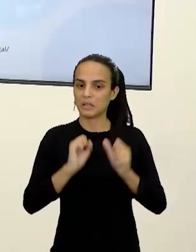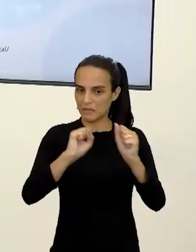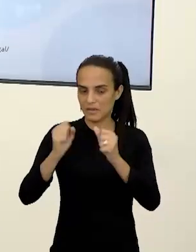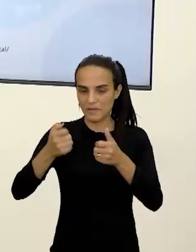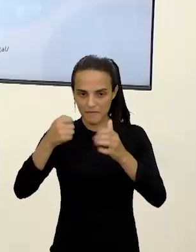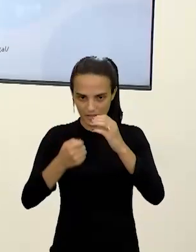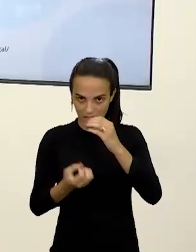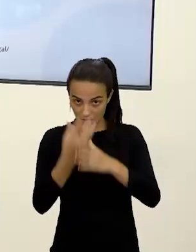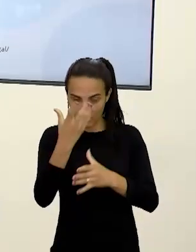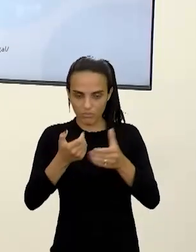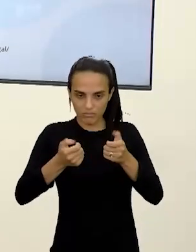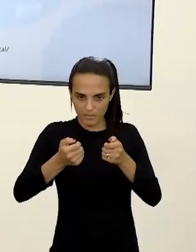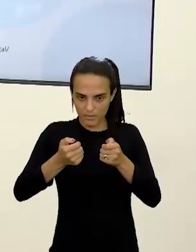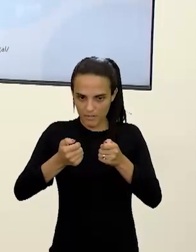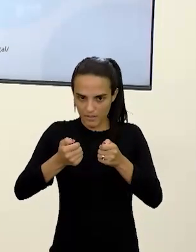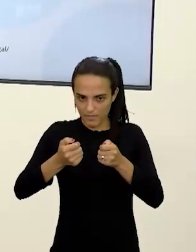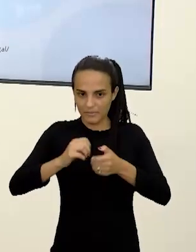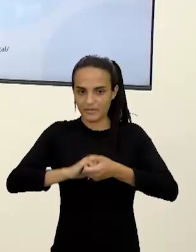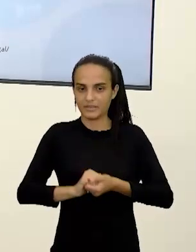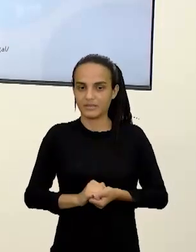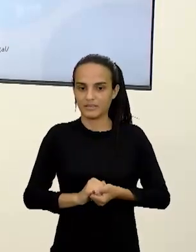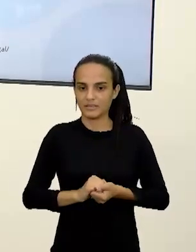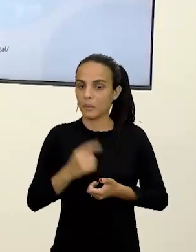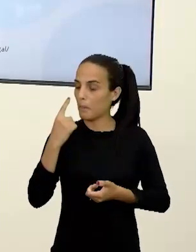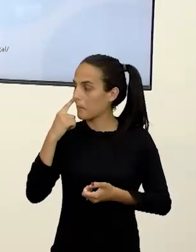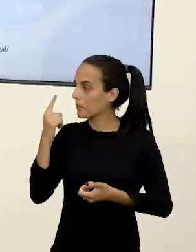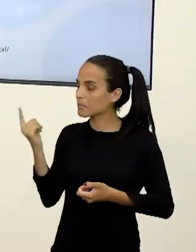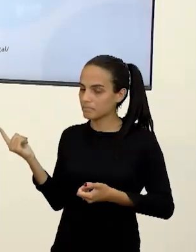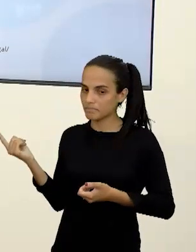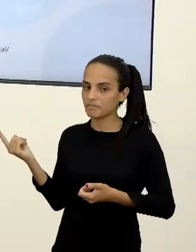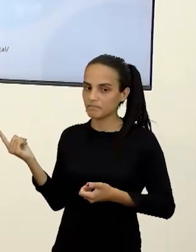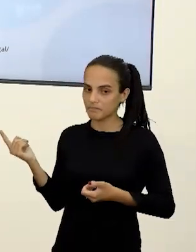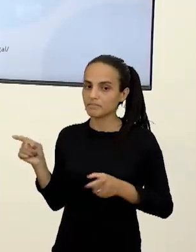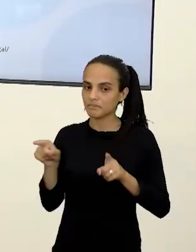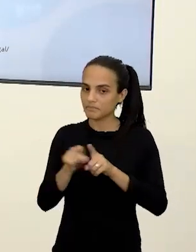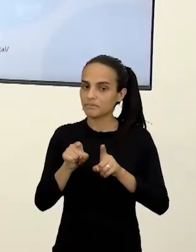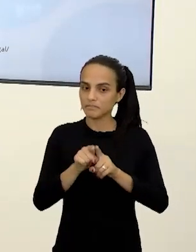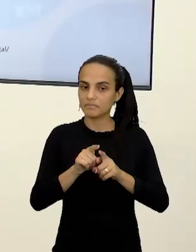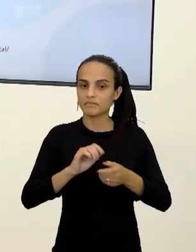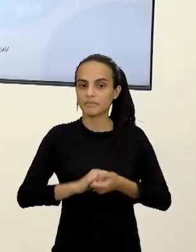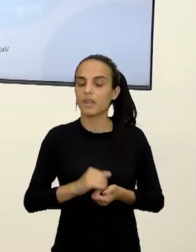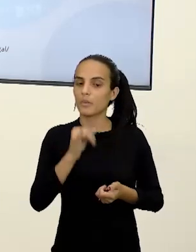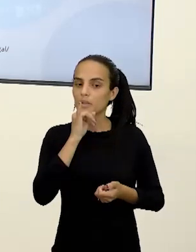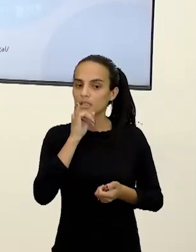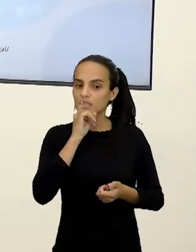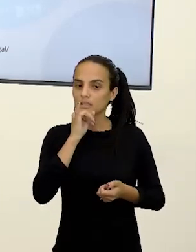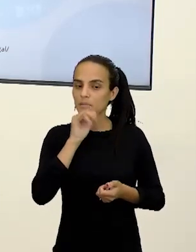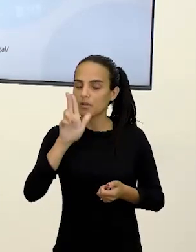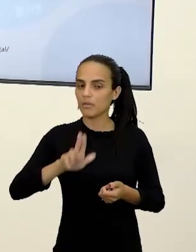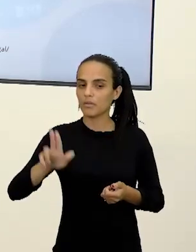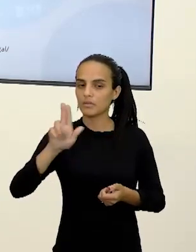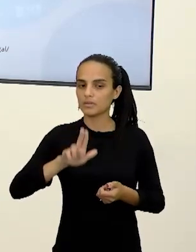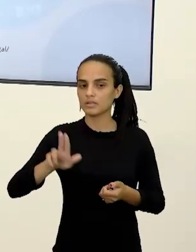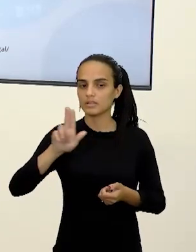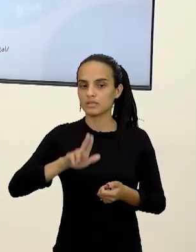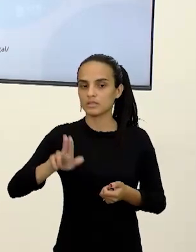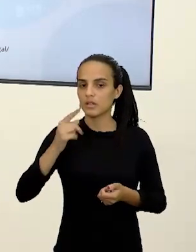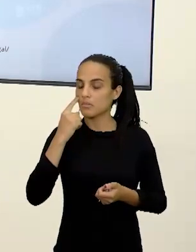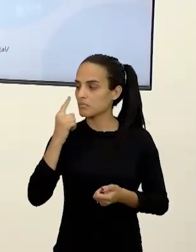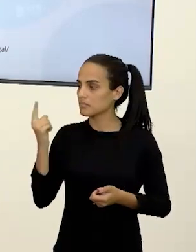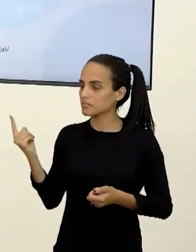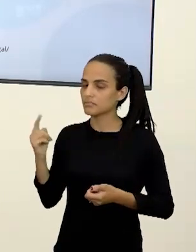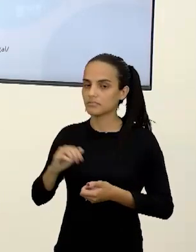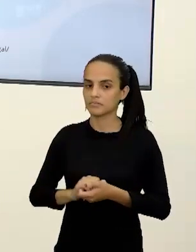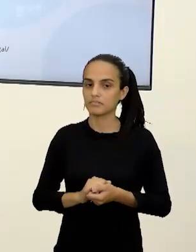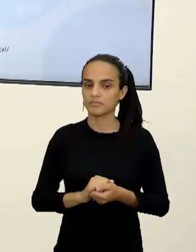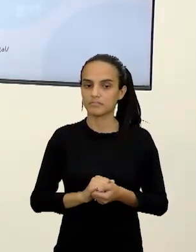jogos, tá? Quando a gente fala de software de computador, também. Por exemplo, eu vou usar esse software específico, que é